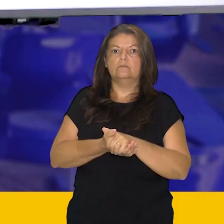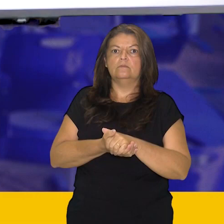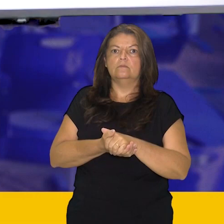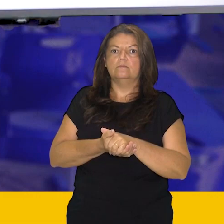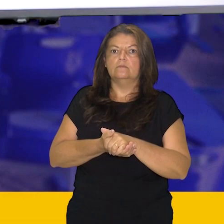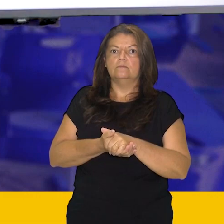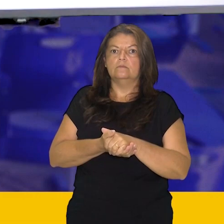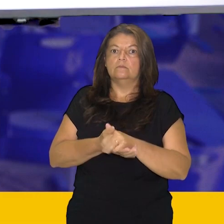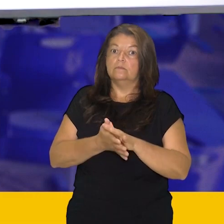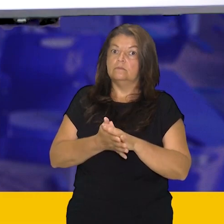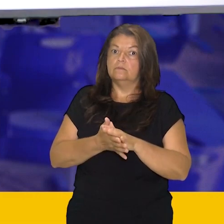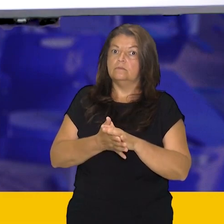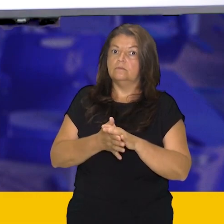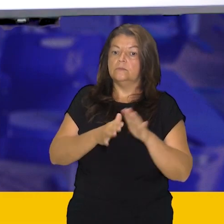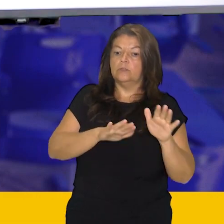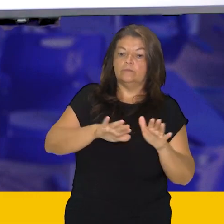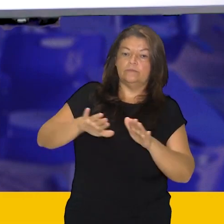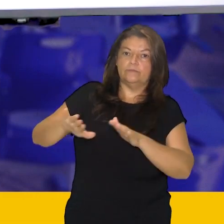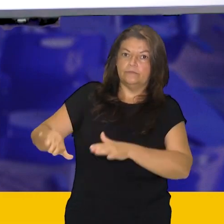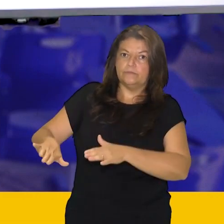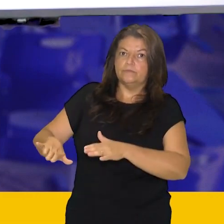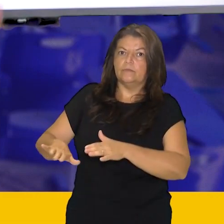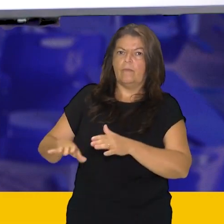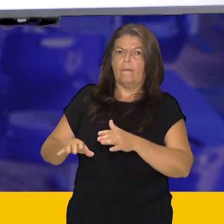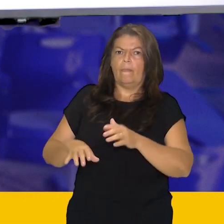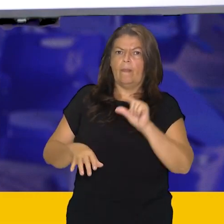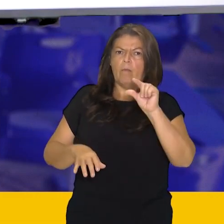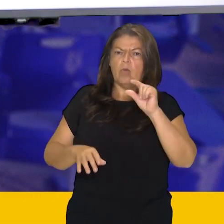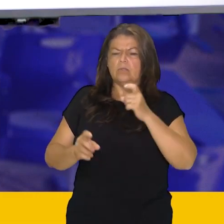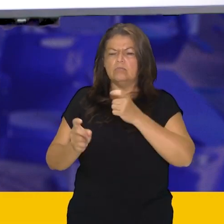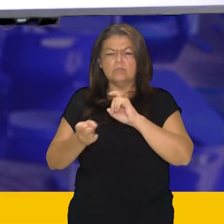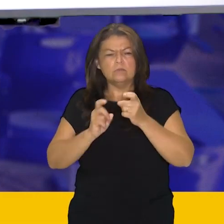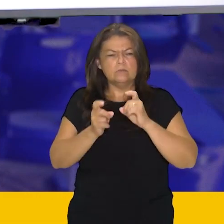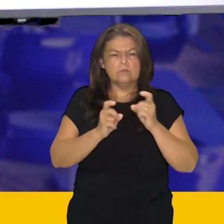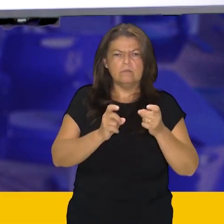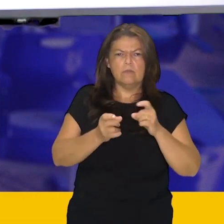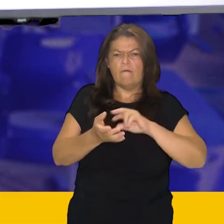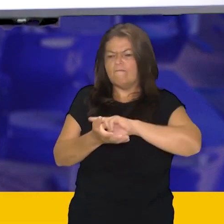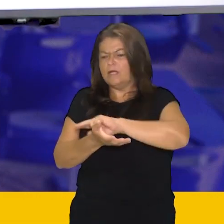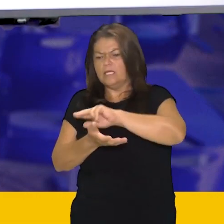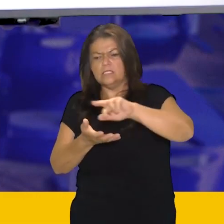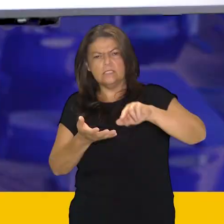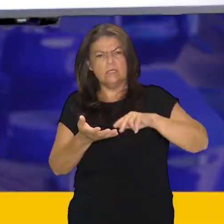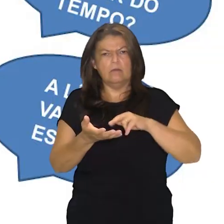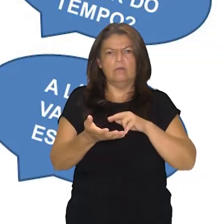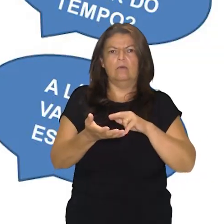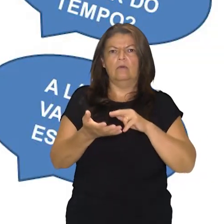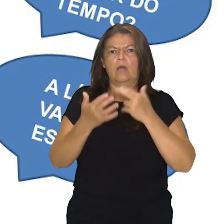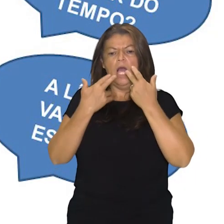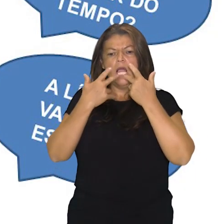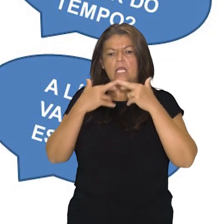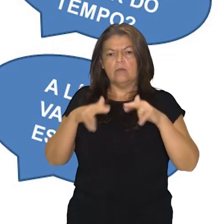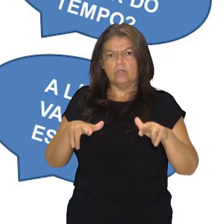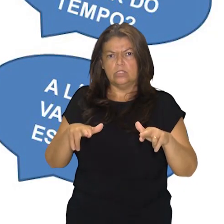Então, mudando um pouquinho de assunto, como eu falei, vamos discutir um pouquinho sobre variação linguística, ok?